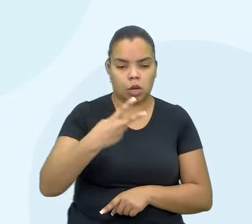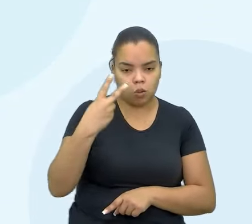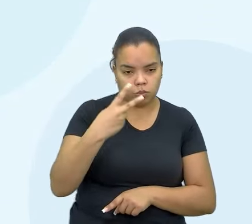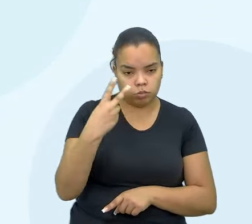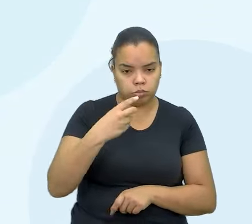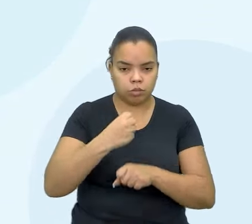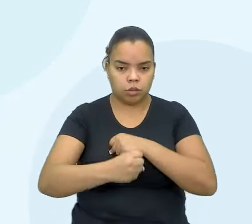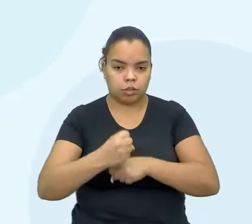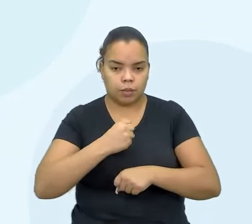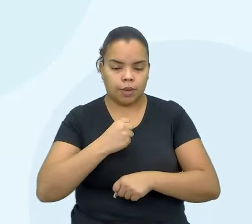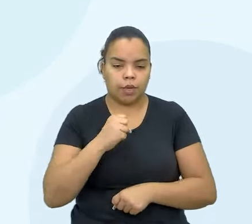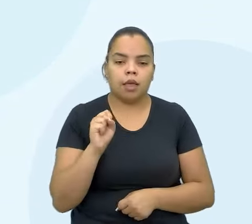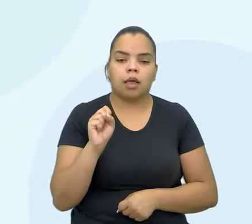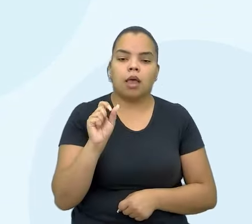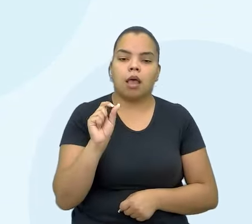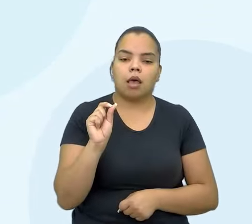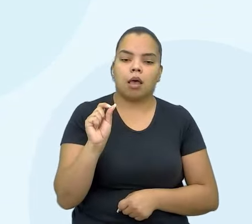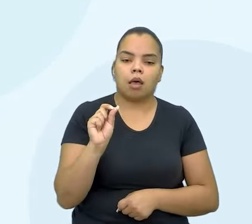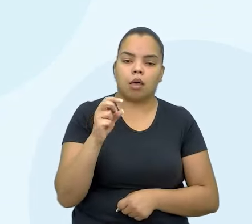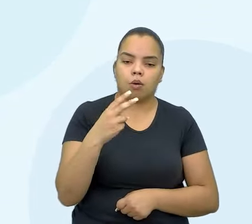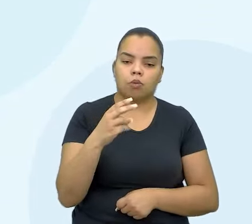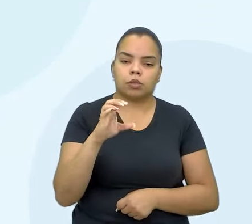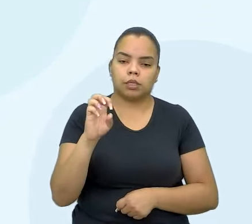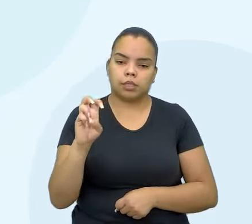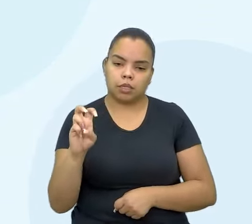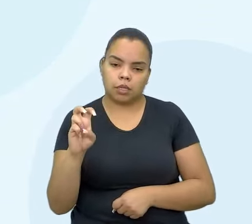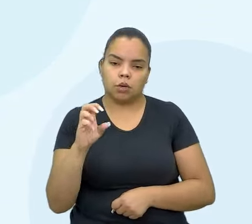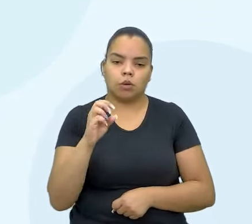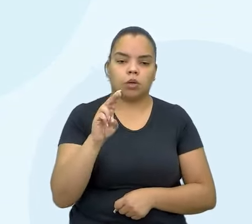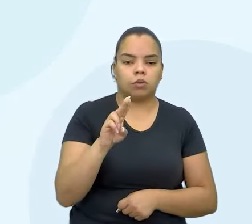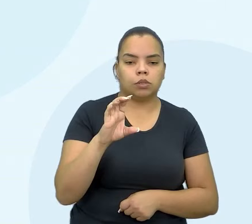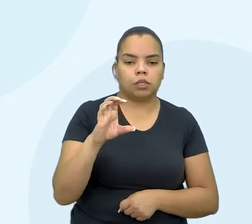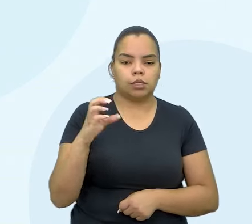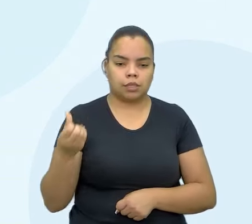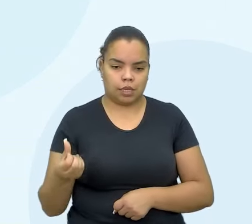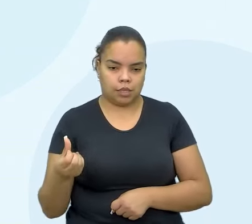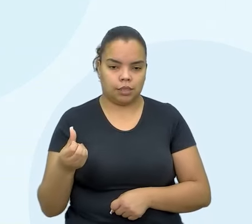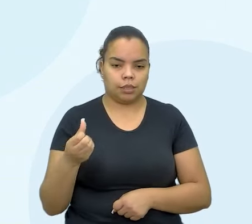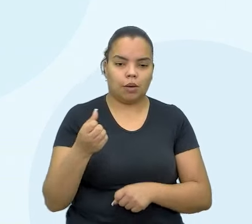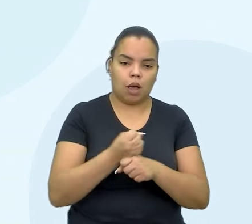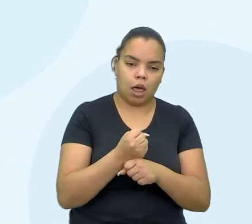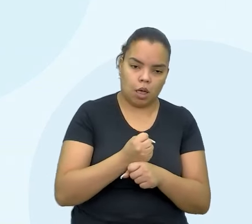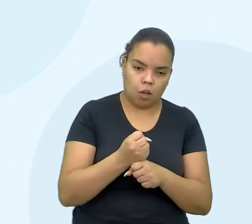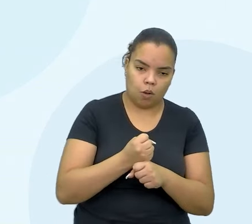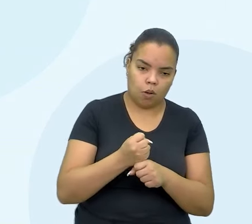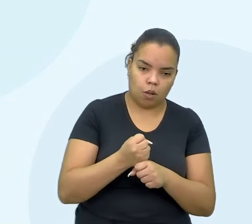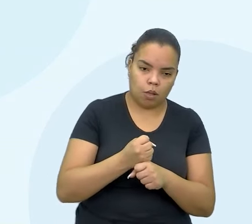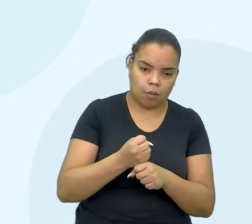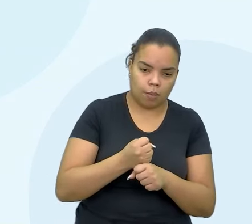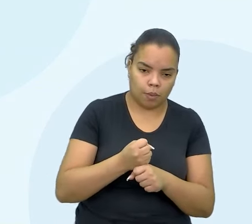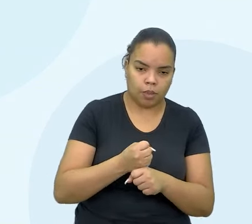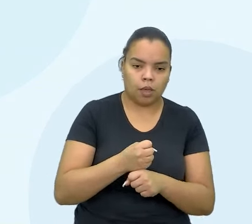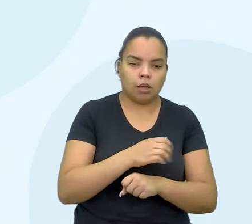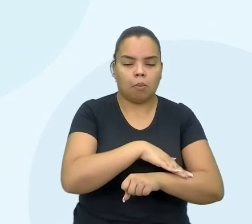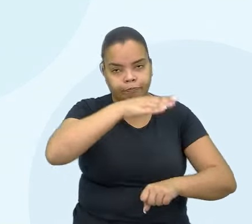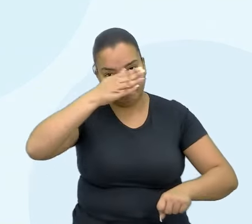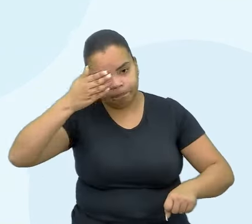No caso das PEIs aí de 9 horas, né, a gente tem também anualmente a UC8,